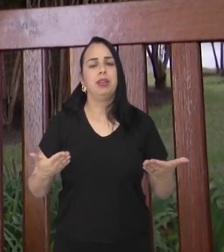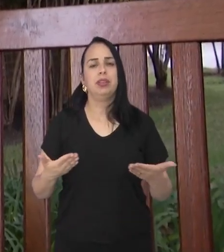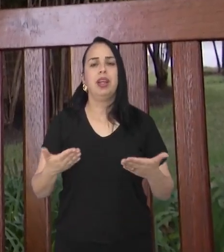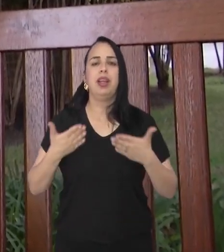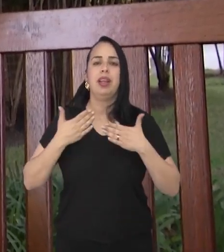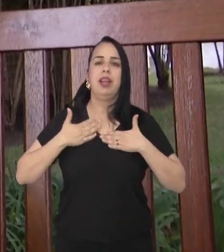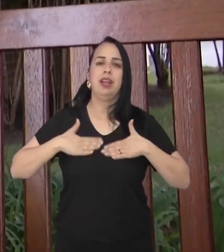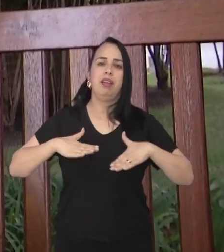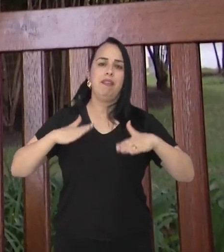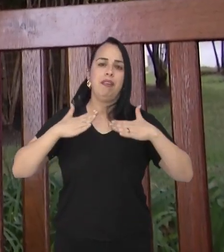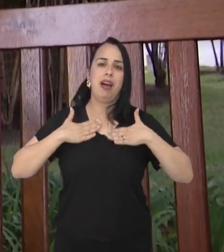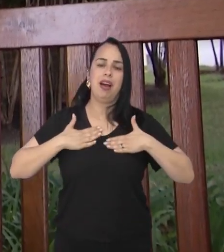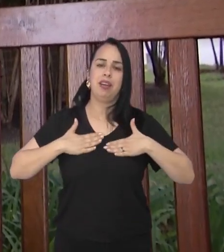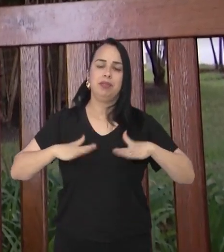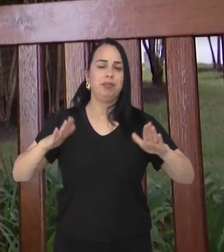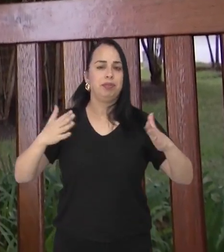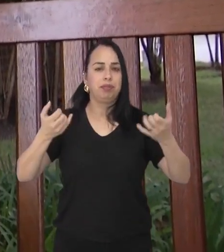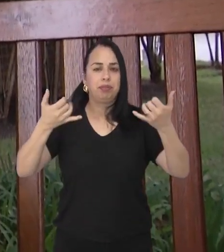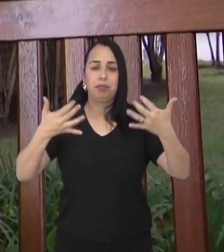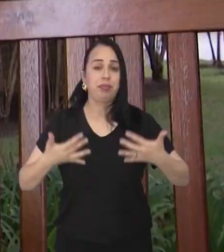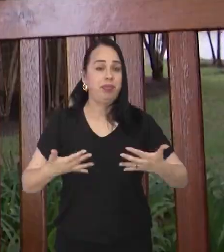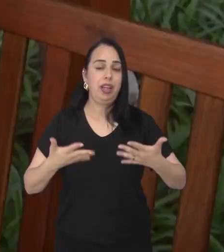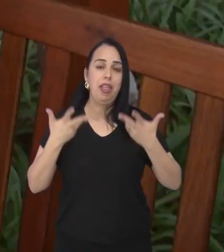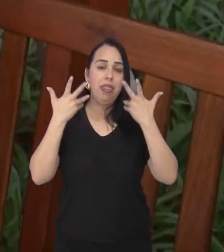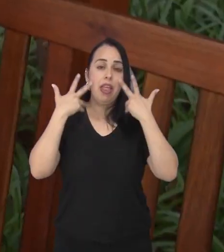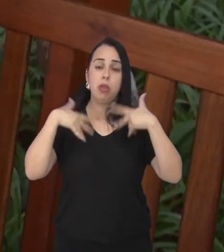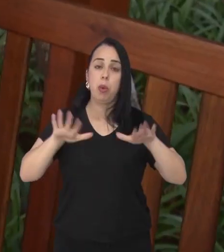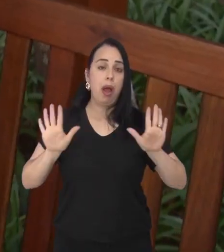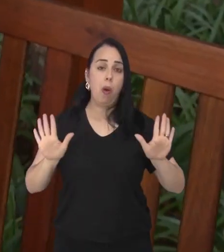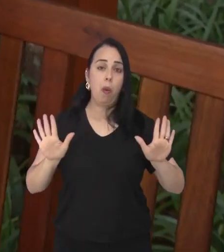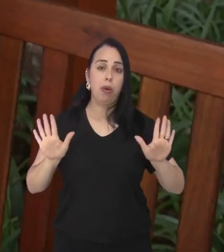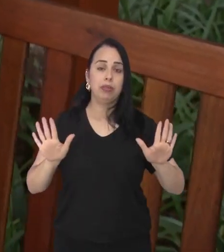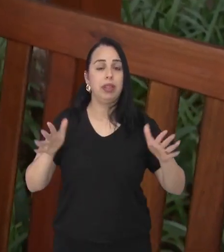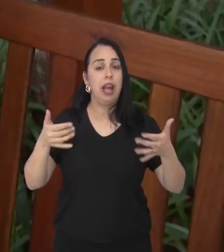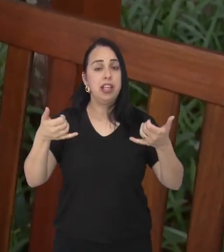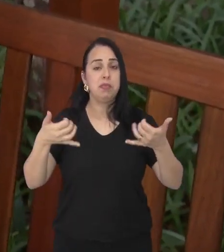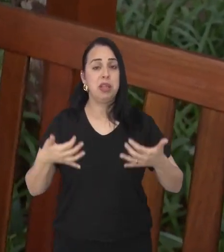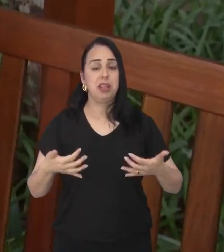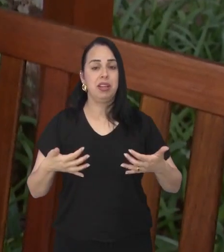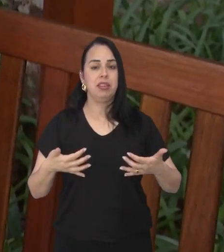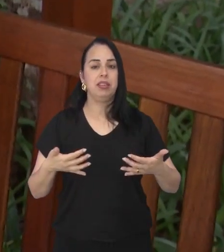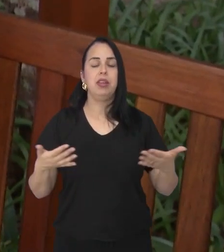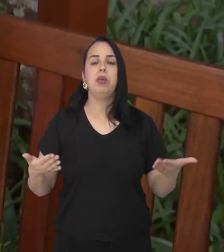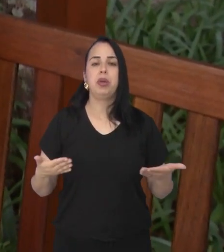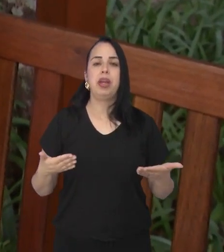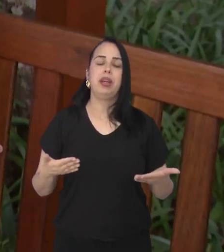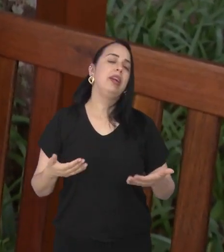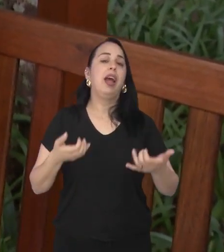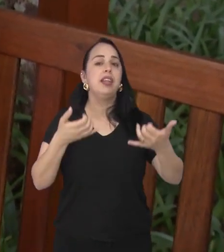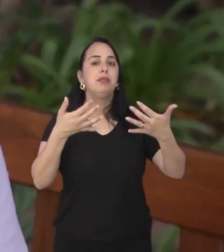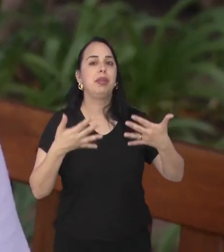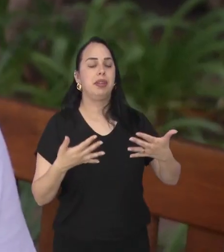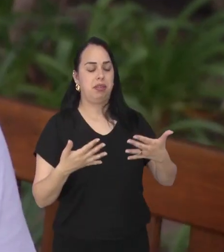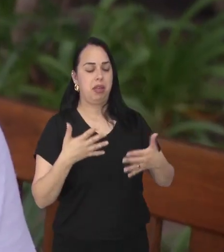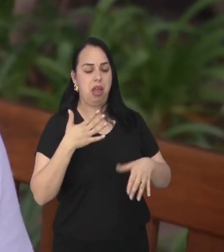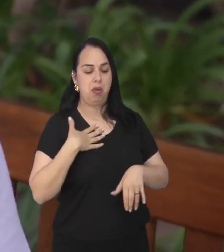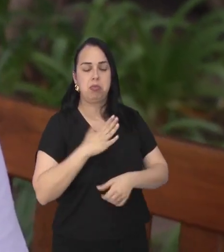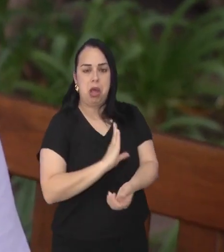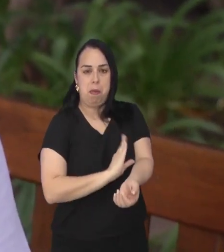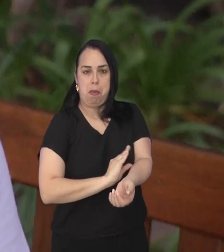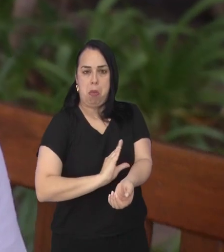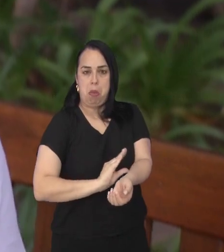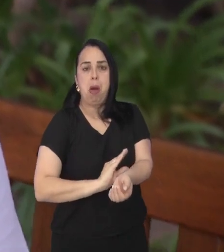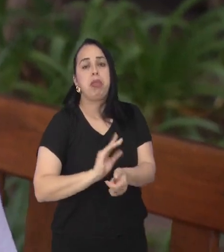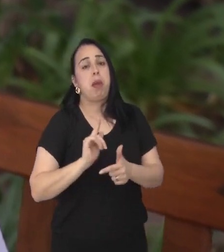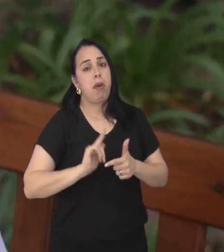Márcia fala com mais naturalidade do assunto. Diz com todas as letras que é distrófica. Aprendeu